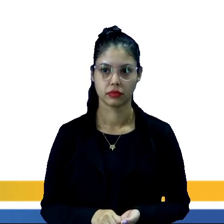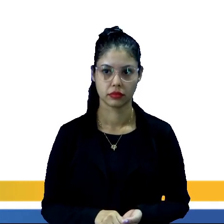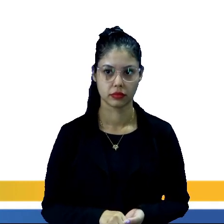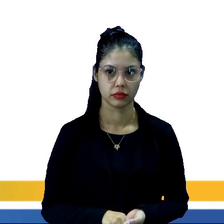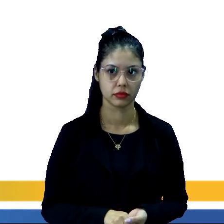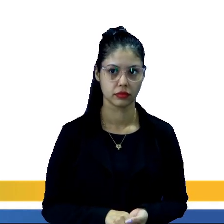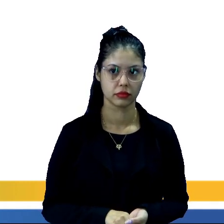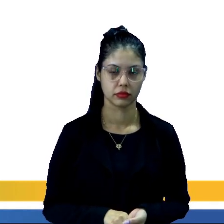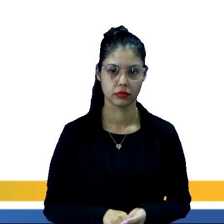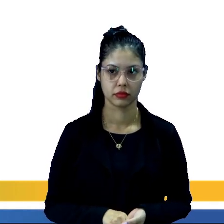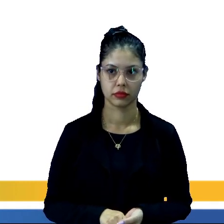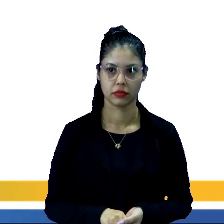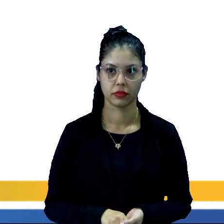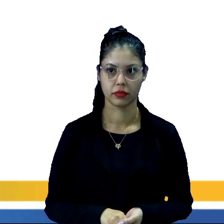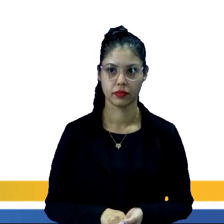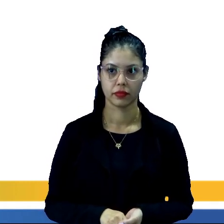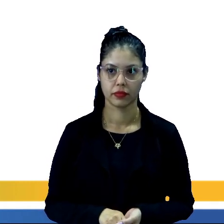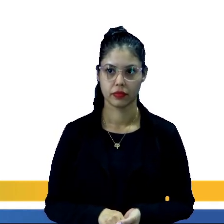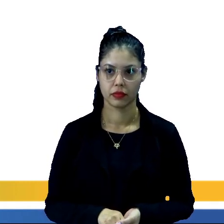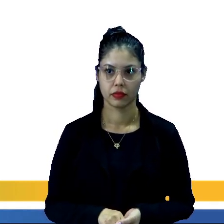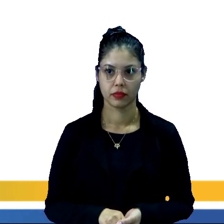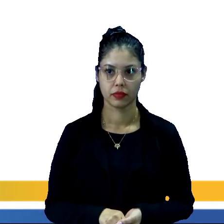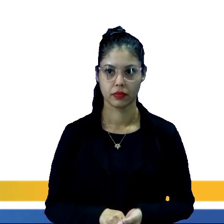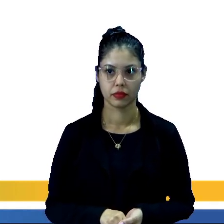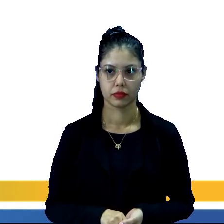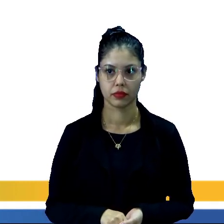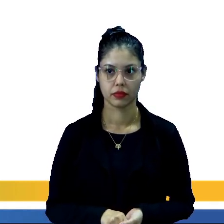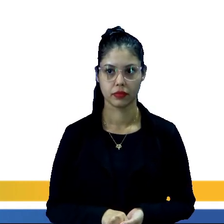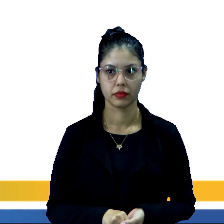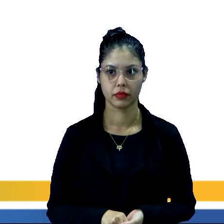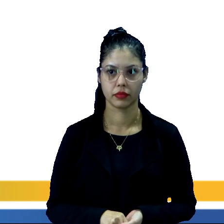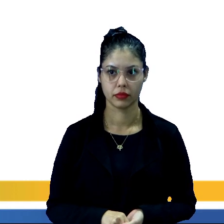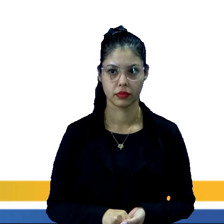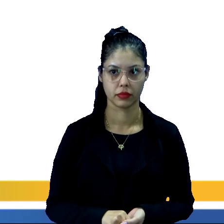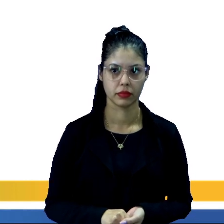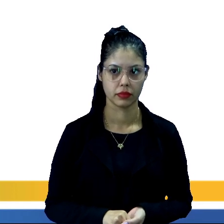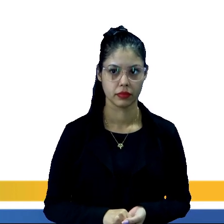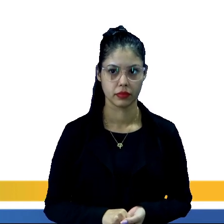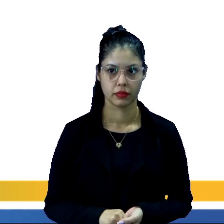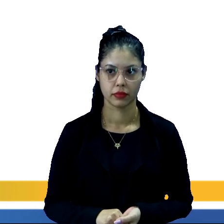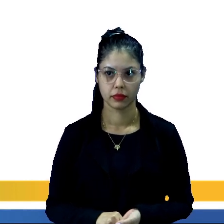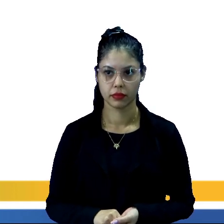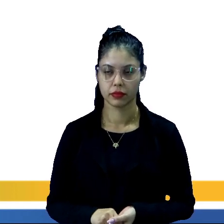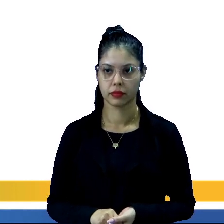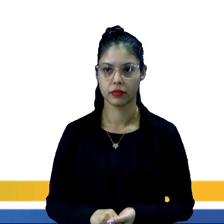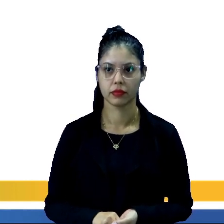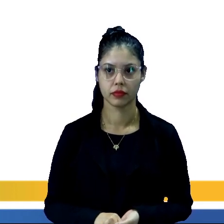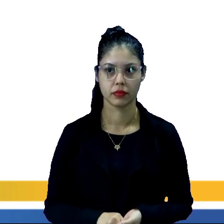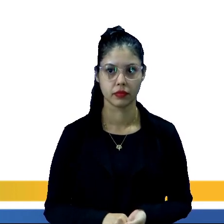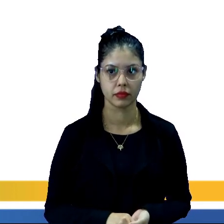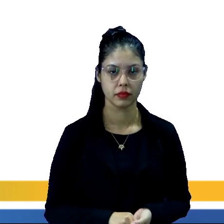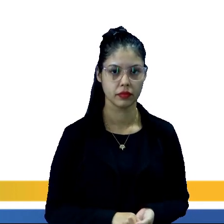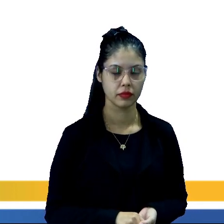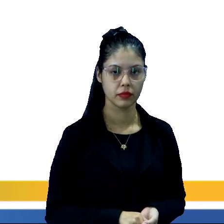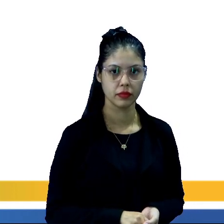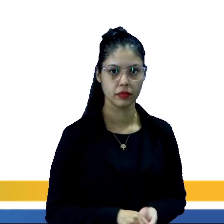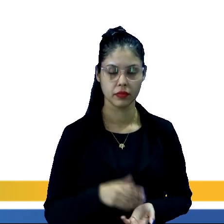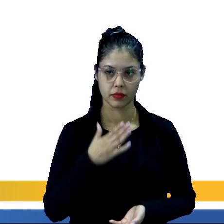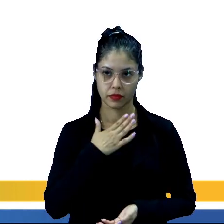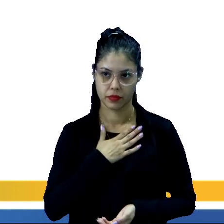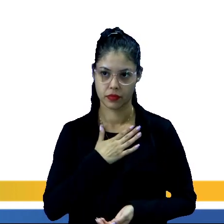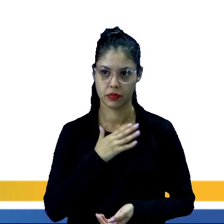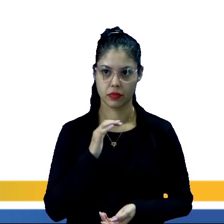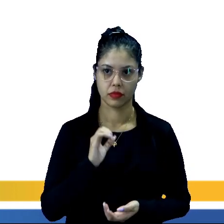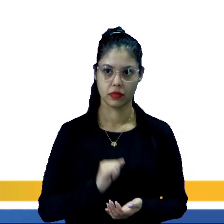Aqui, né? Sou cristiano porque milhões de pessoas não podem estar equivocadas. Então, a pessoa diz,